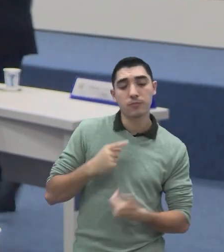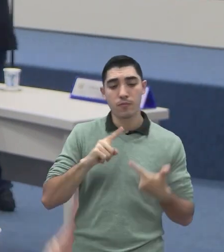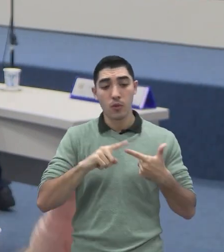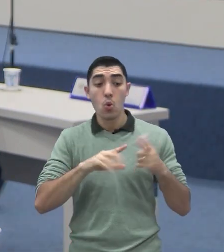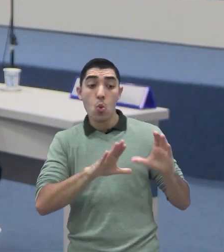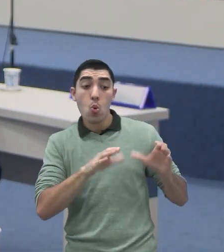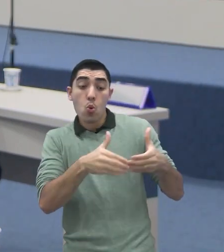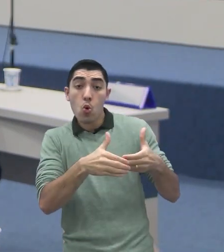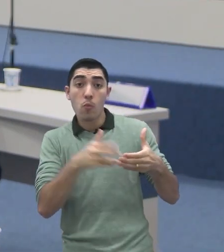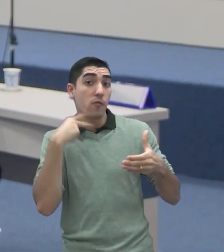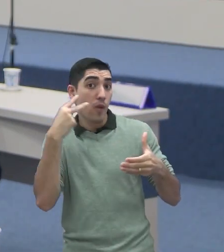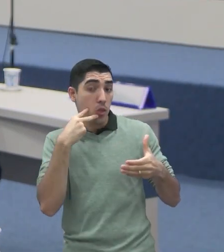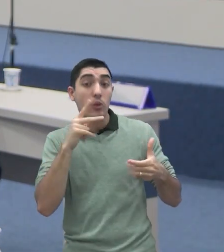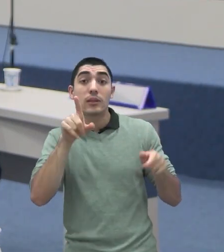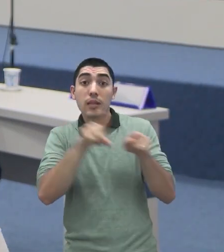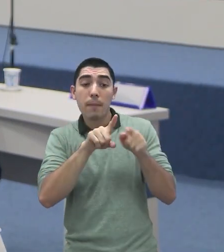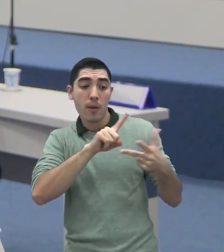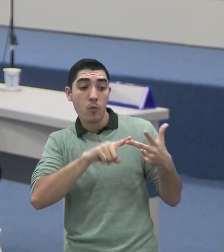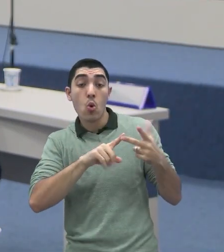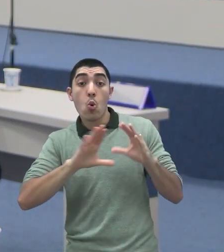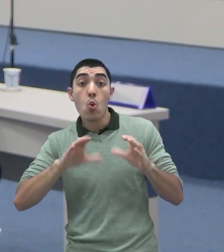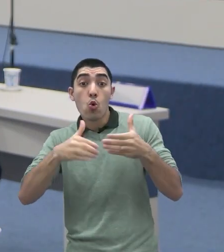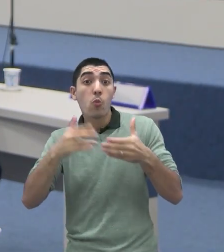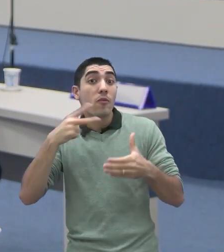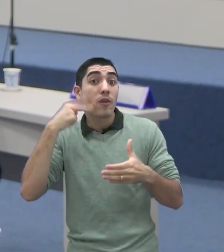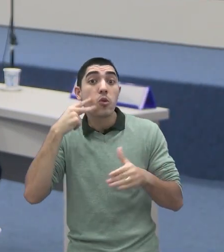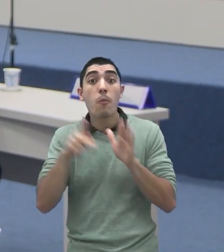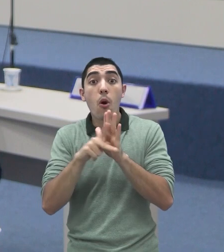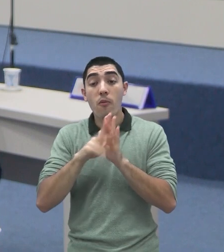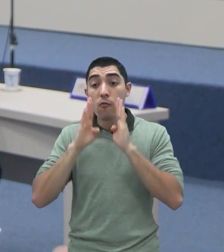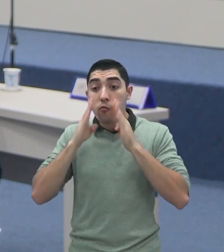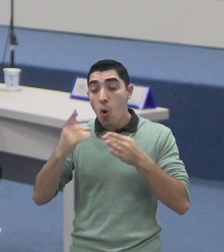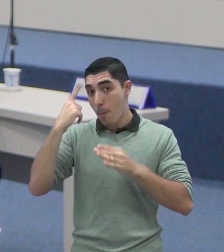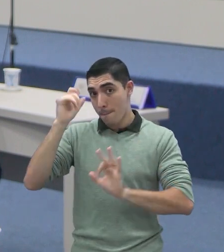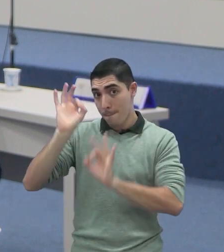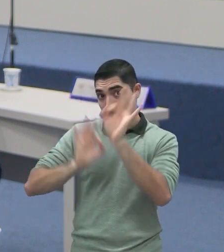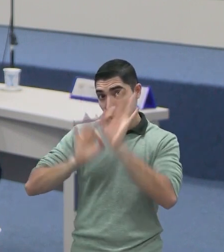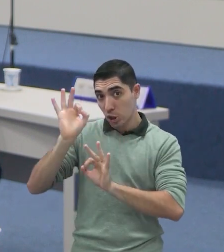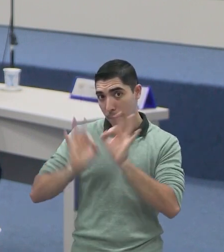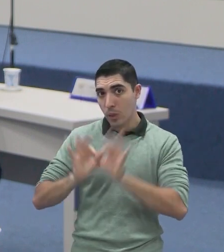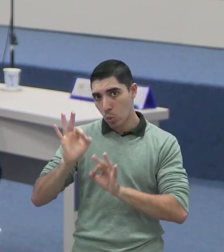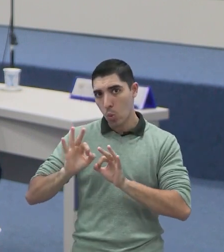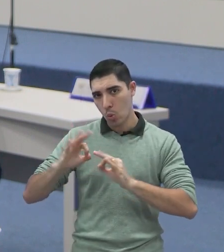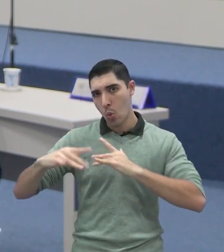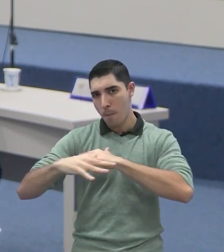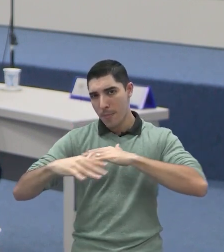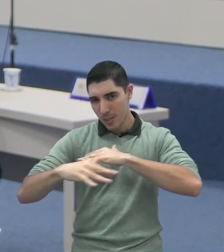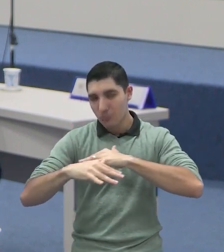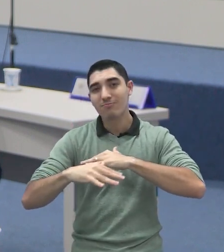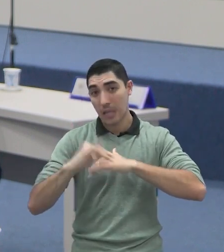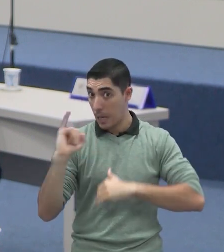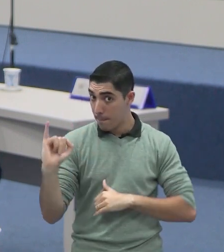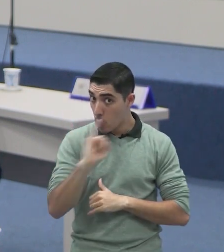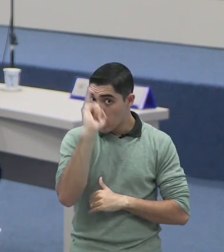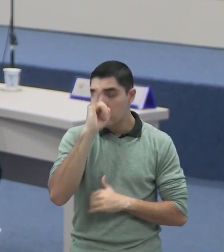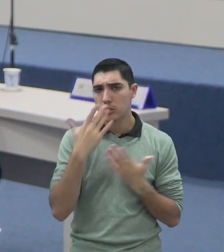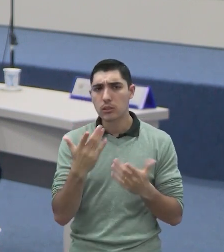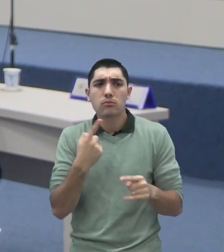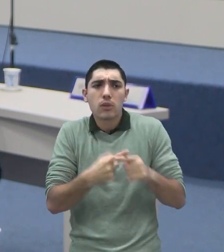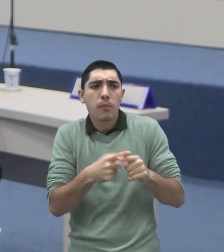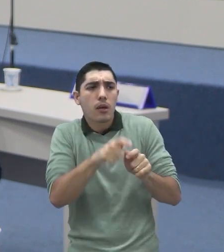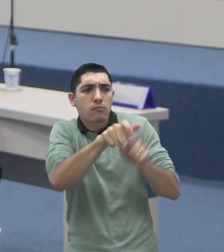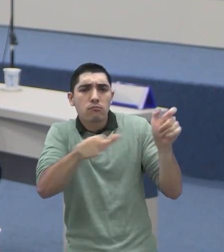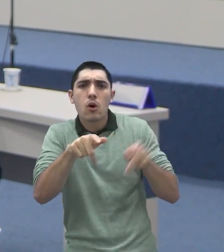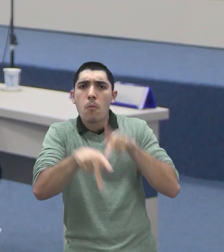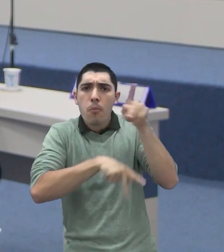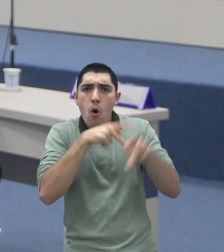comissões, principalmente a comissão de planejamento nossa aqui da casa, que vai tratar muito de perto esse projeto e que a gente possa escutar